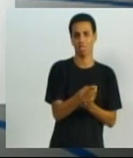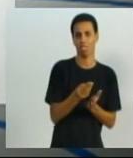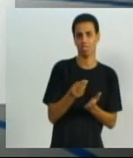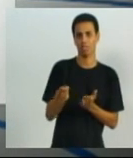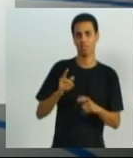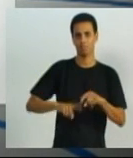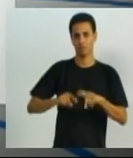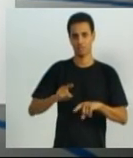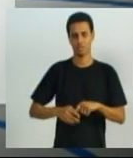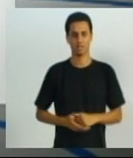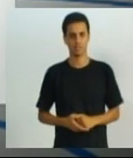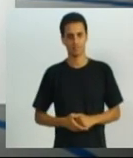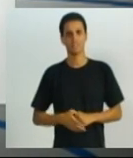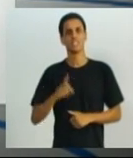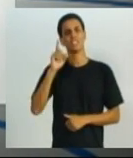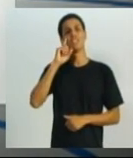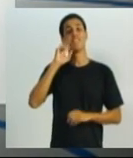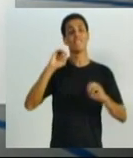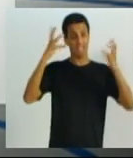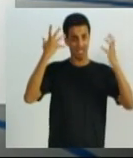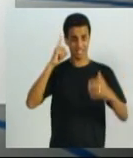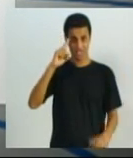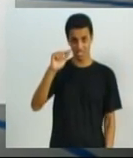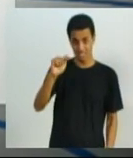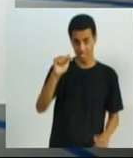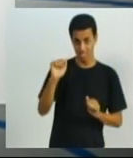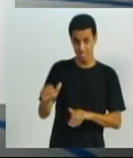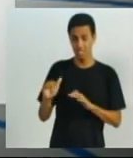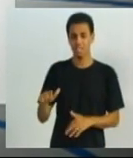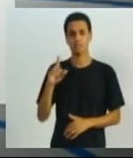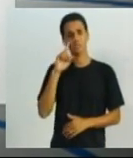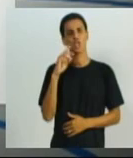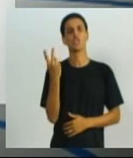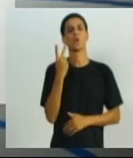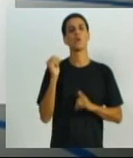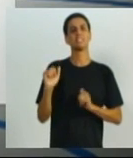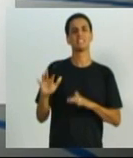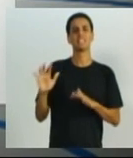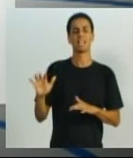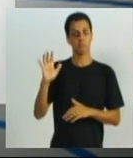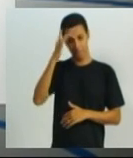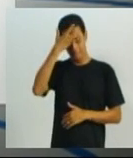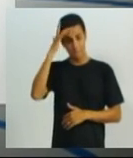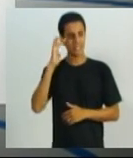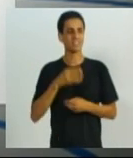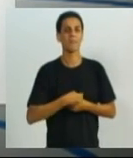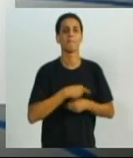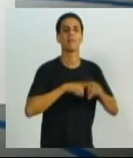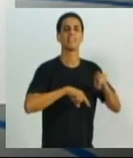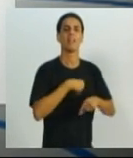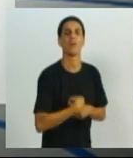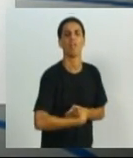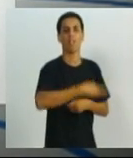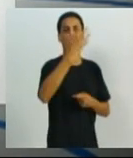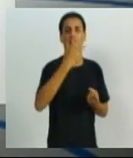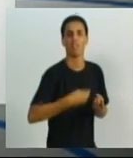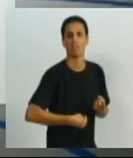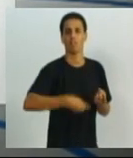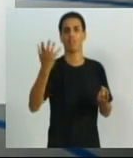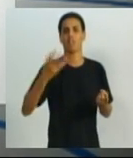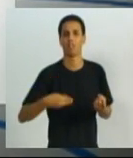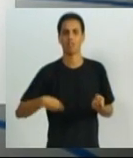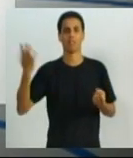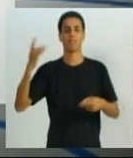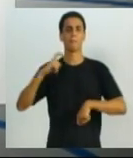A festa do dia 7 de setembro, a festa do dia 2 de setembro, e os candidatos com os cabos eleitorais jogando material fora, disputando, inclusive, com